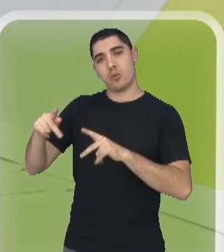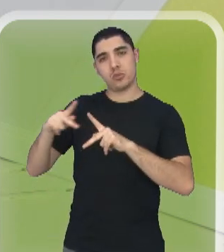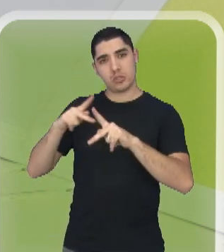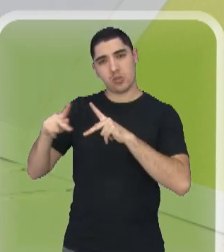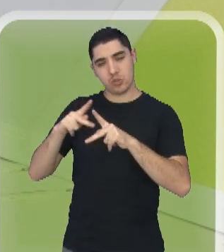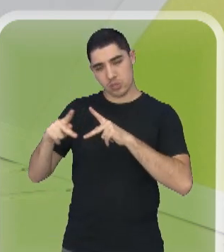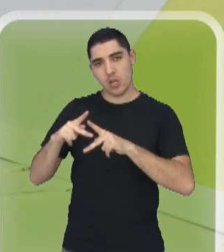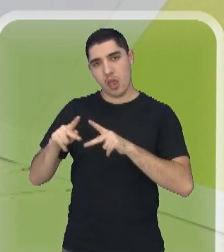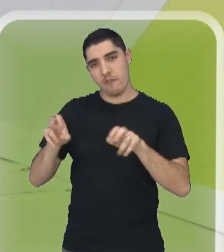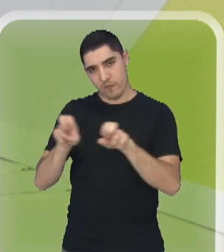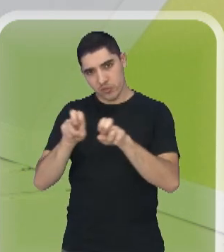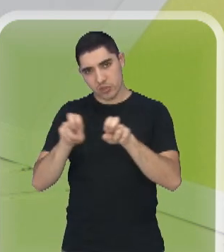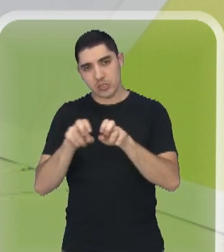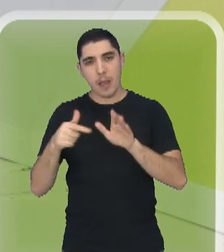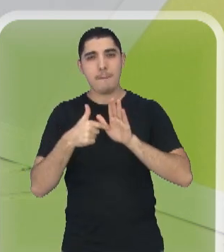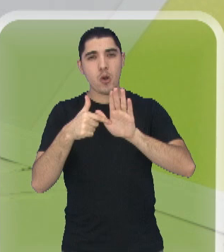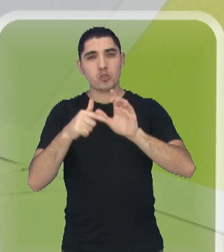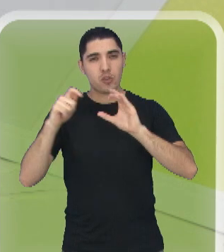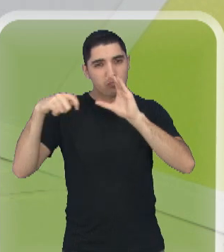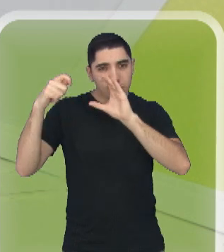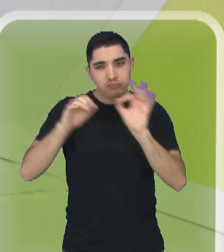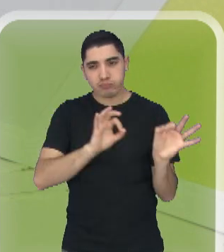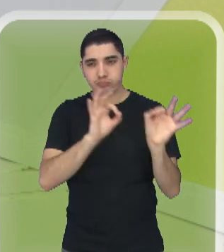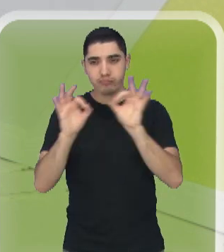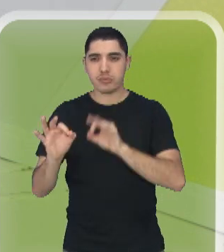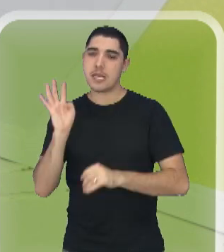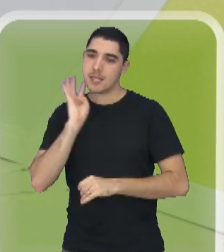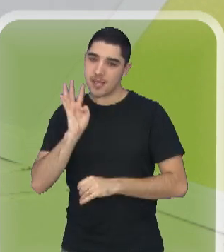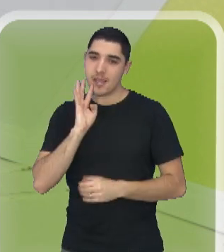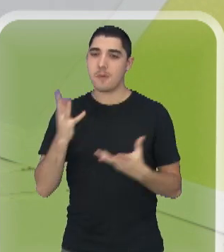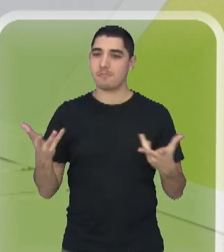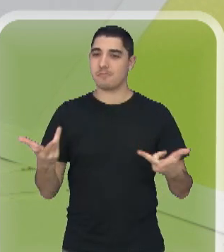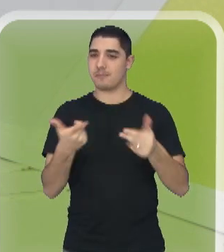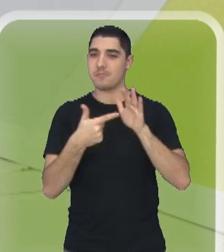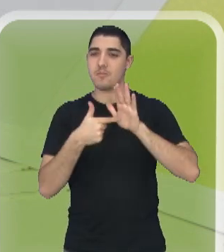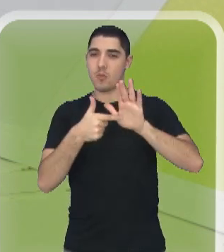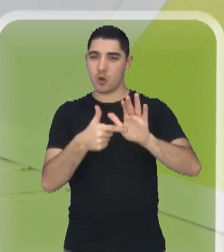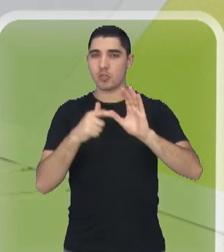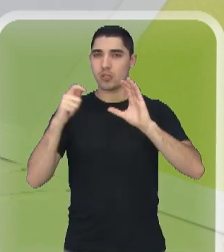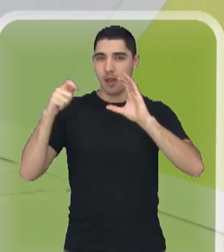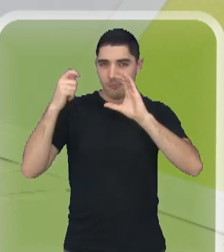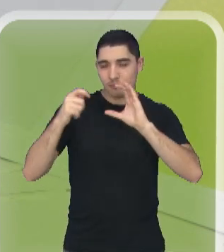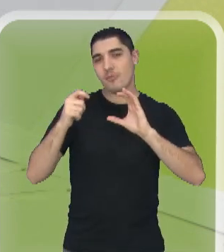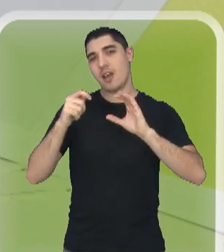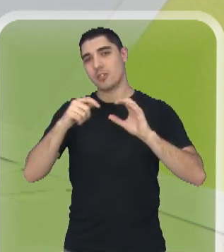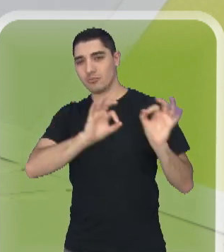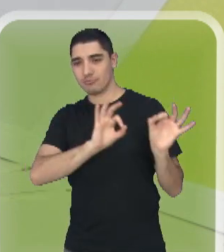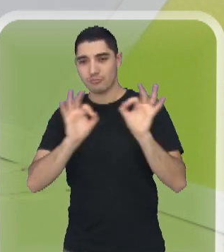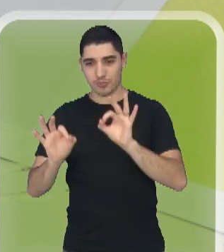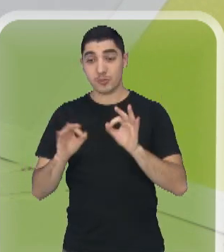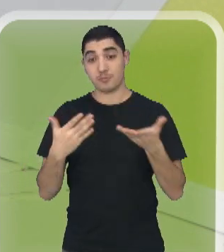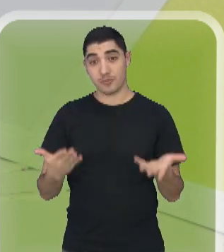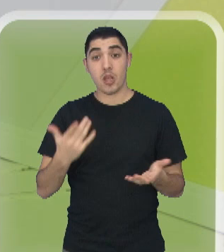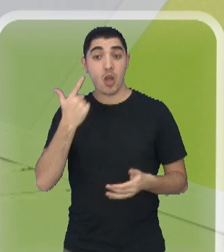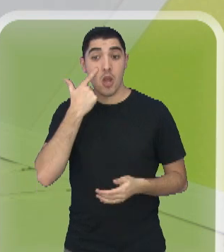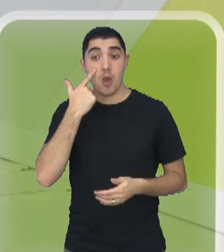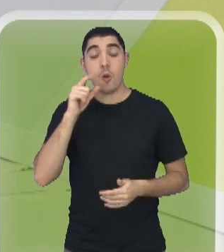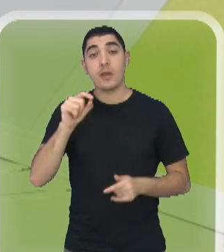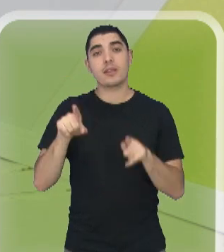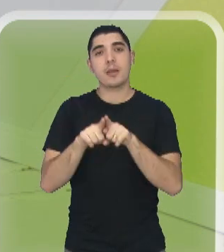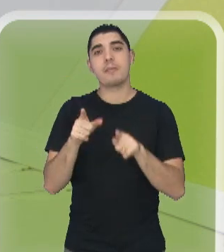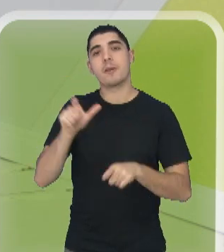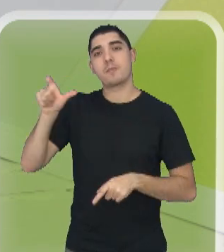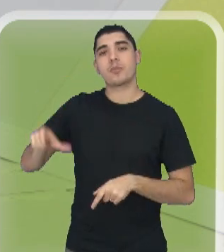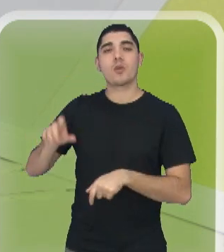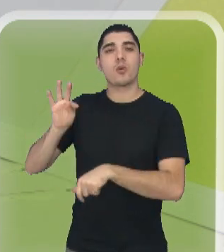você deu as imagens pra gente ali do jogo, é legal a gente mostrar com imagens aqui dentro do nosso Hora do Esporte. Olha só, Bruno, o time do técnico